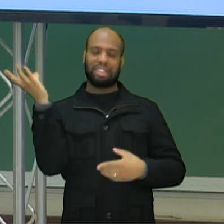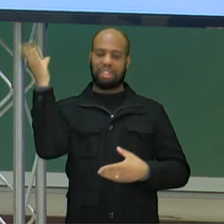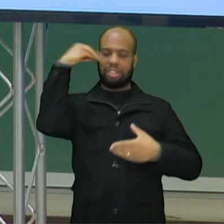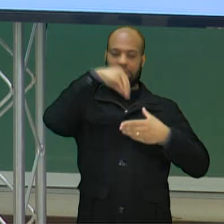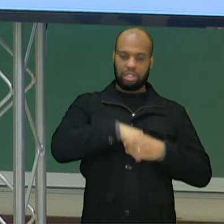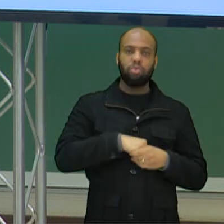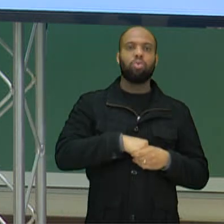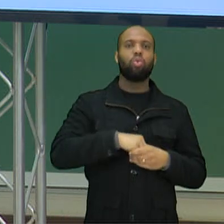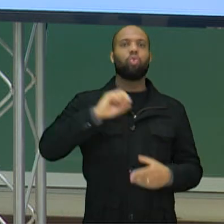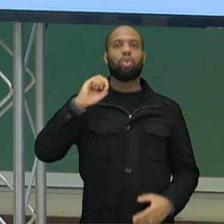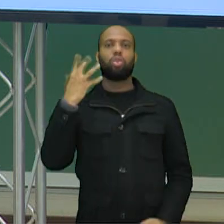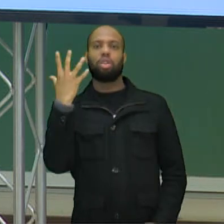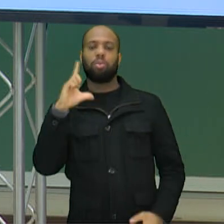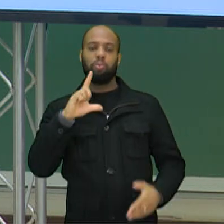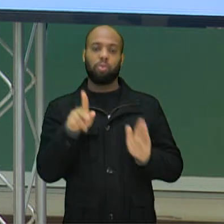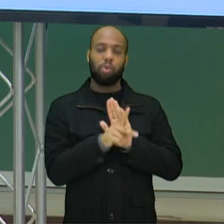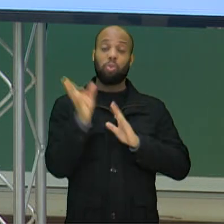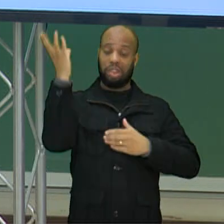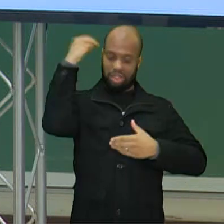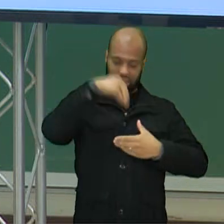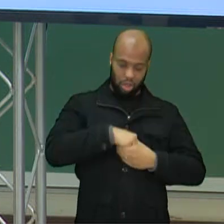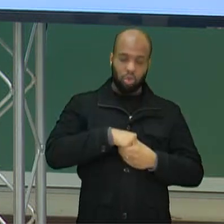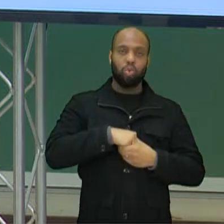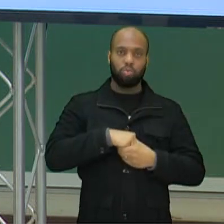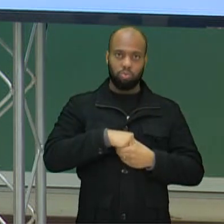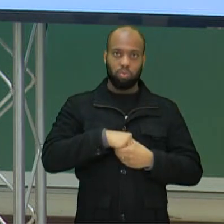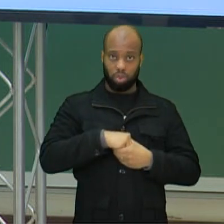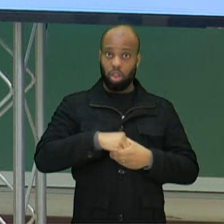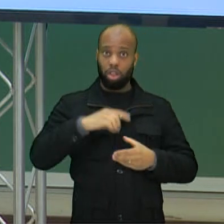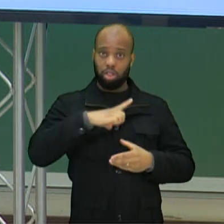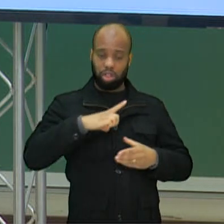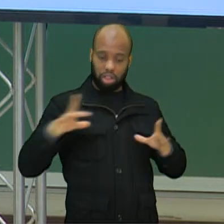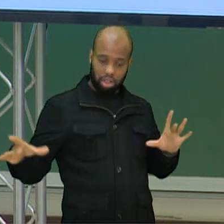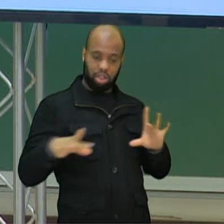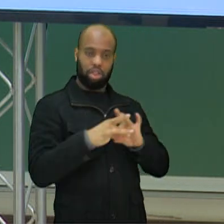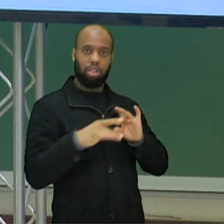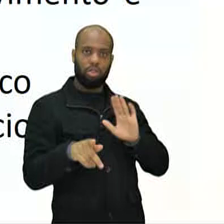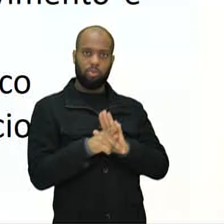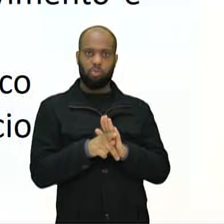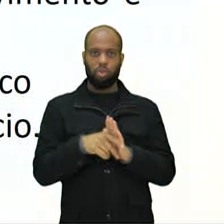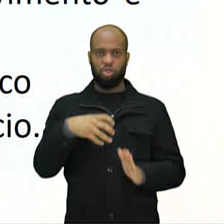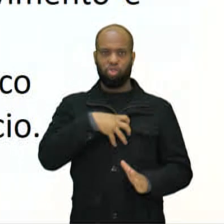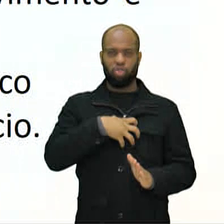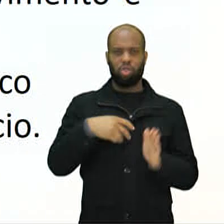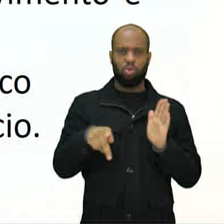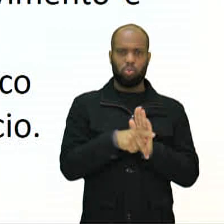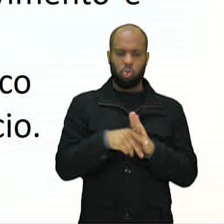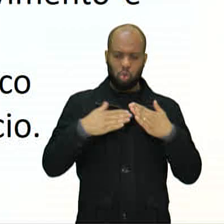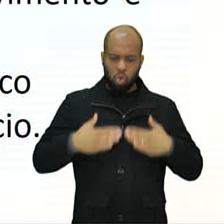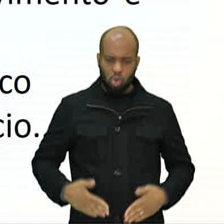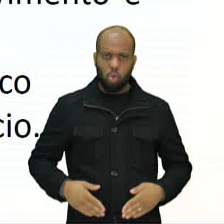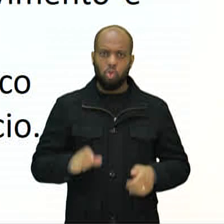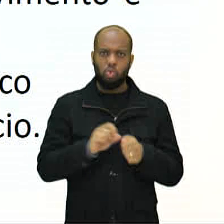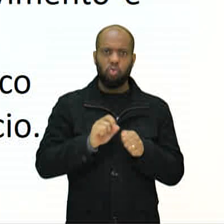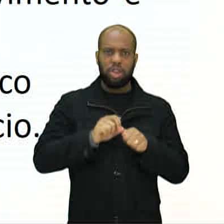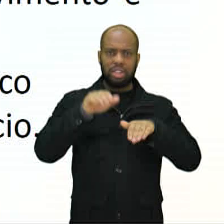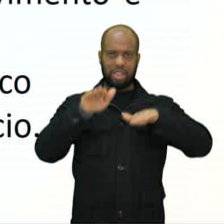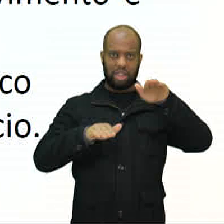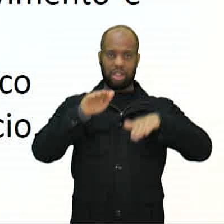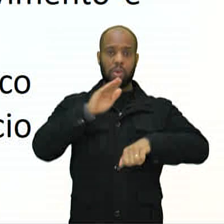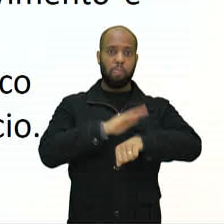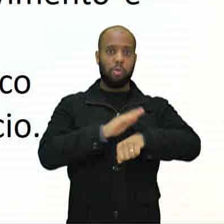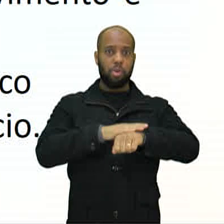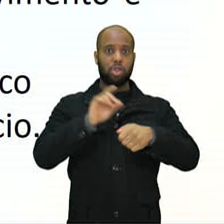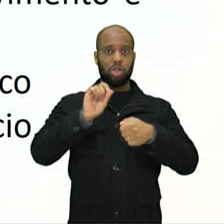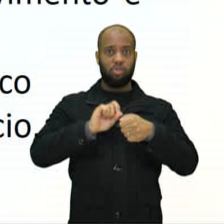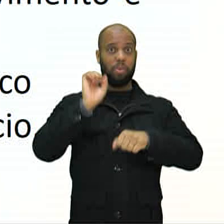seja, a regulação dos hormônios. Ela integra e regula as funções corporais, proporcionando estabilidade ao organismo em estados de repouso e